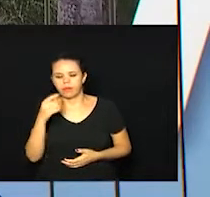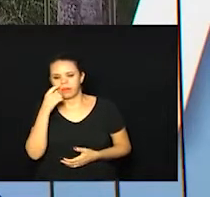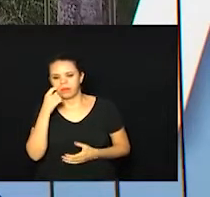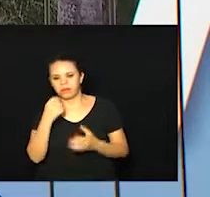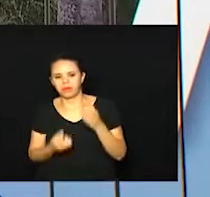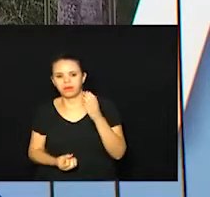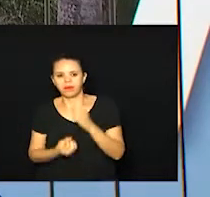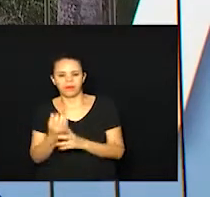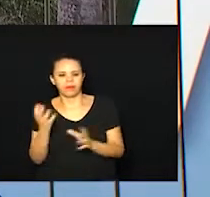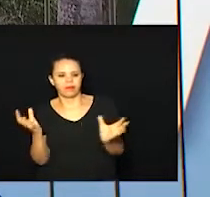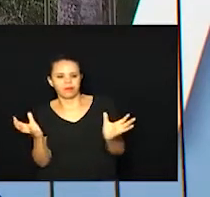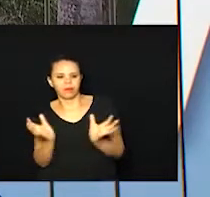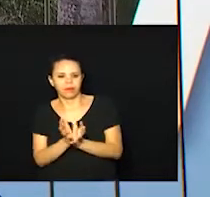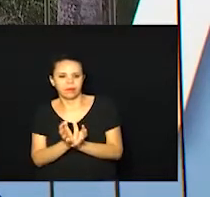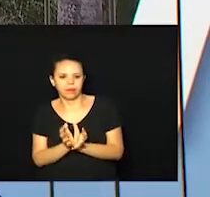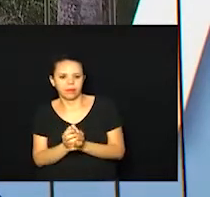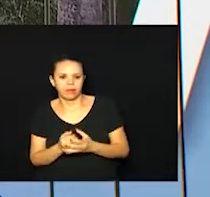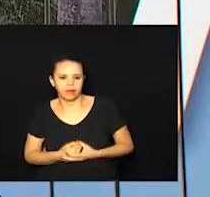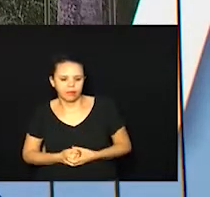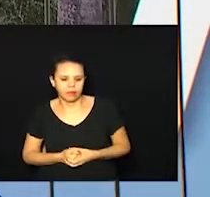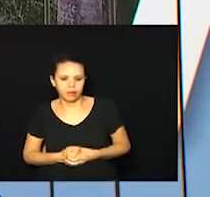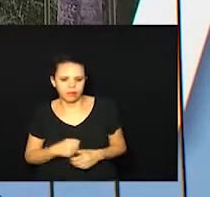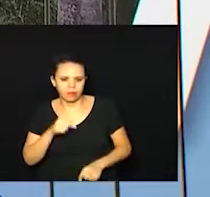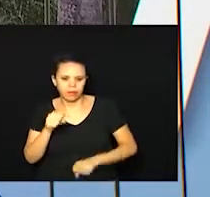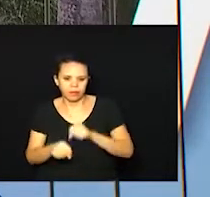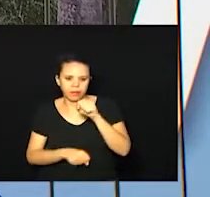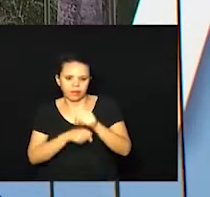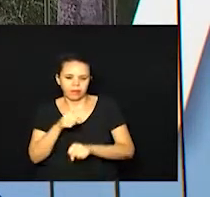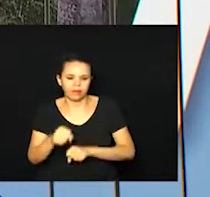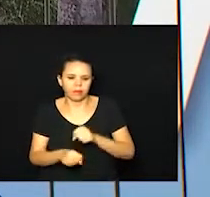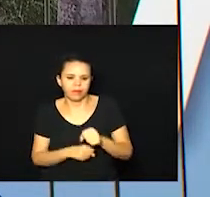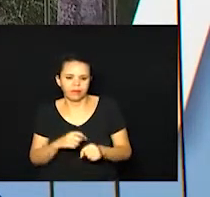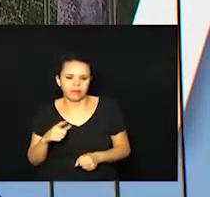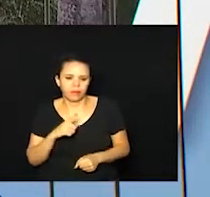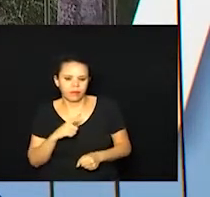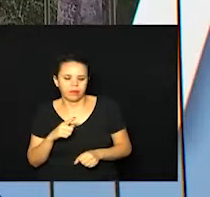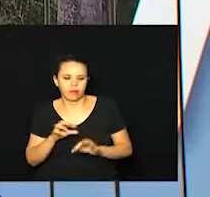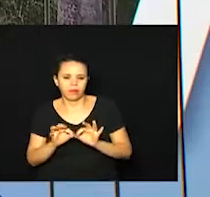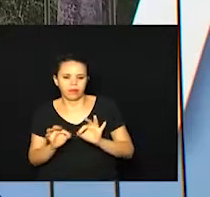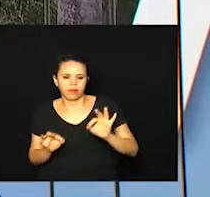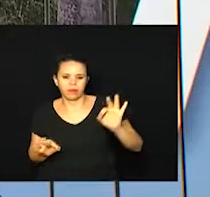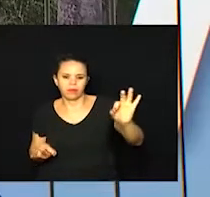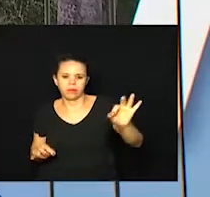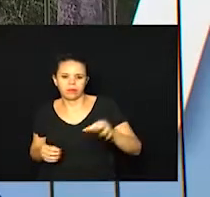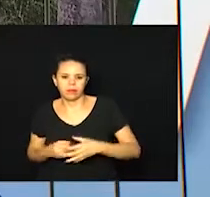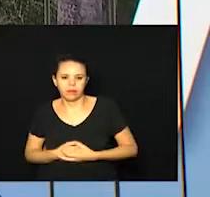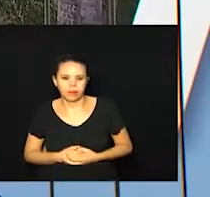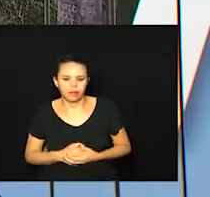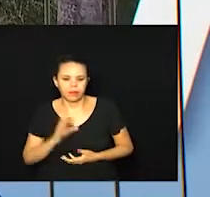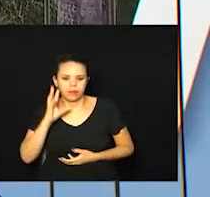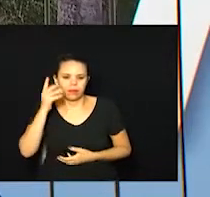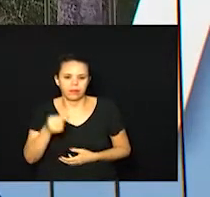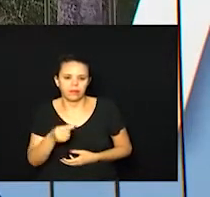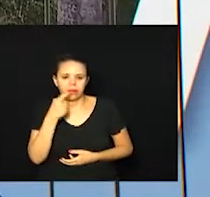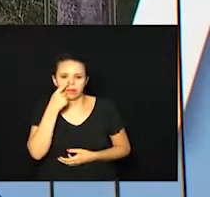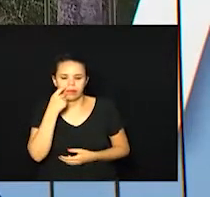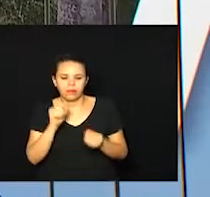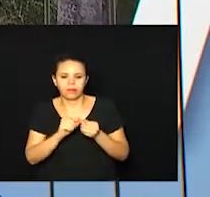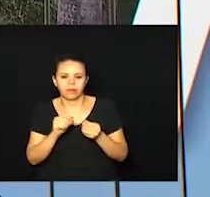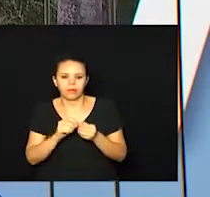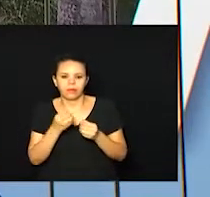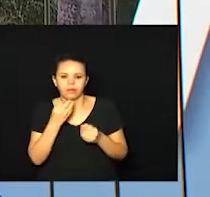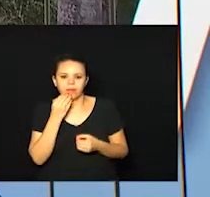uma rede de ciclovias que possa garantir esse deslocamento, entendendo que isso fará